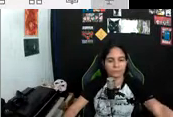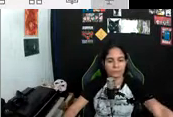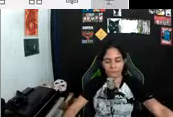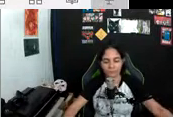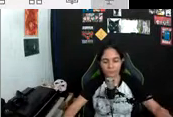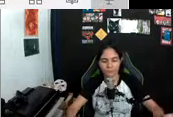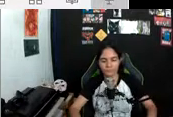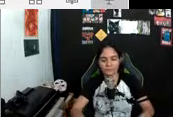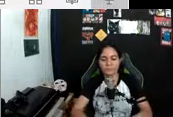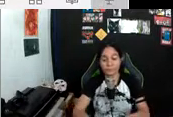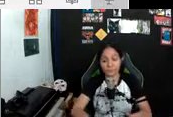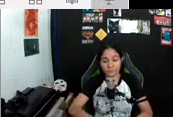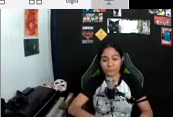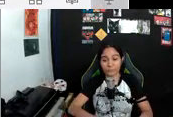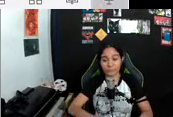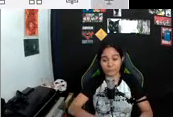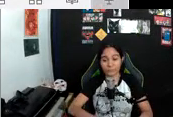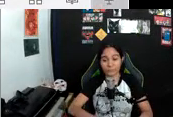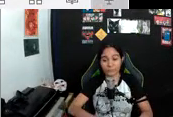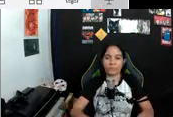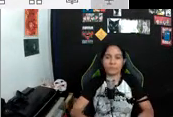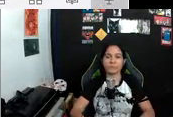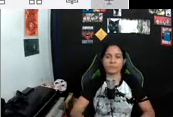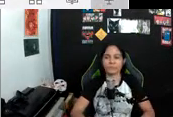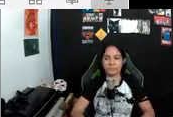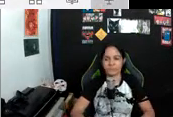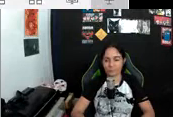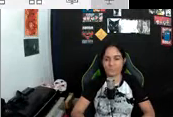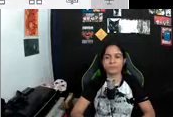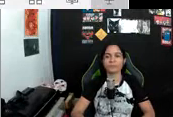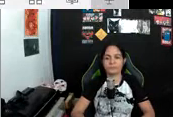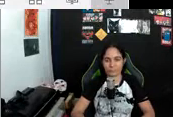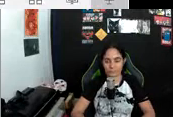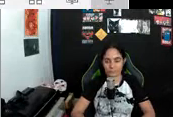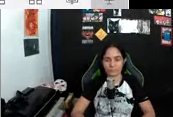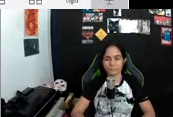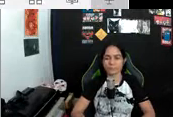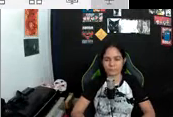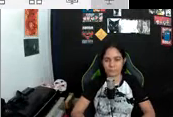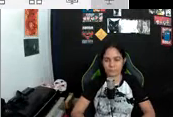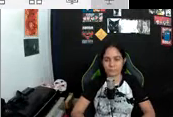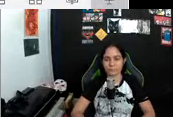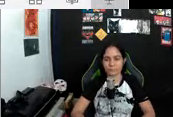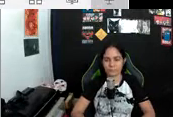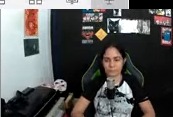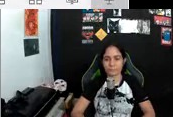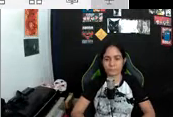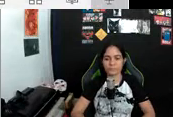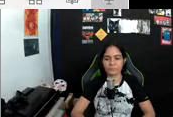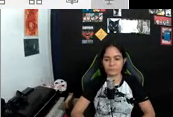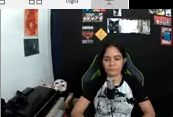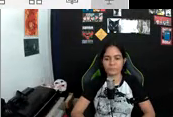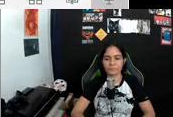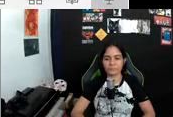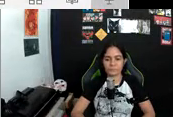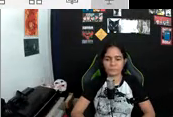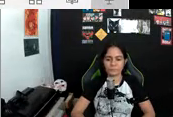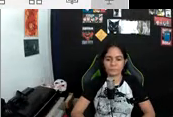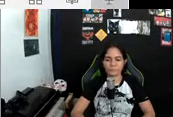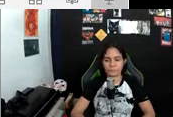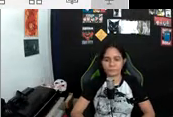você está bem capacitado, se você tem qualificação para estar ali exercendo. Então, assim, tem todo